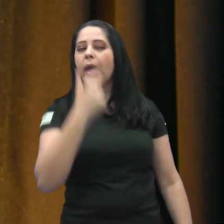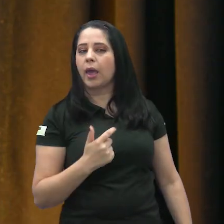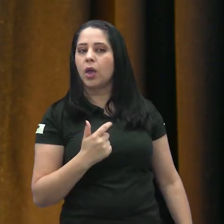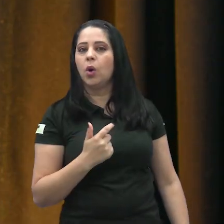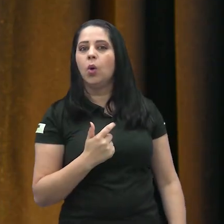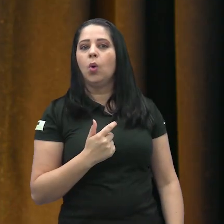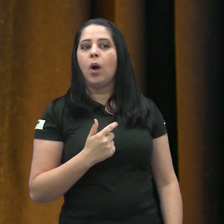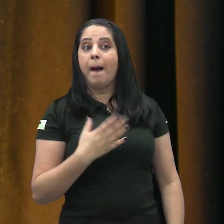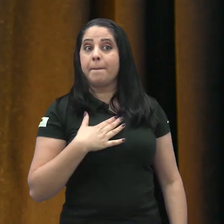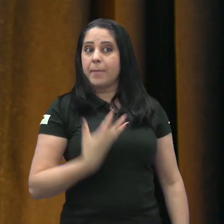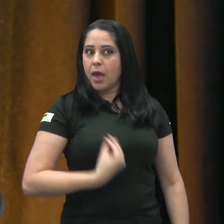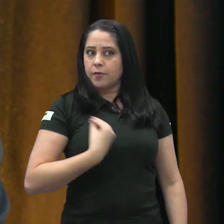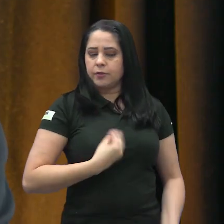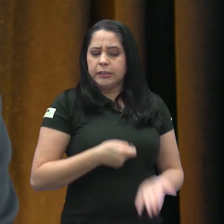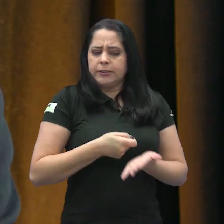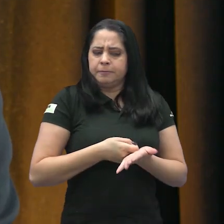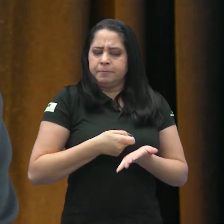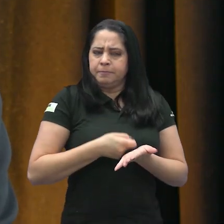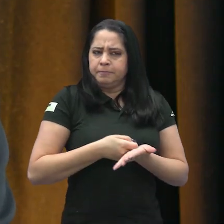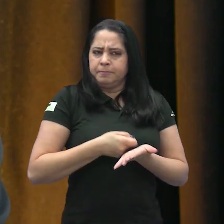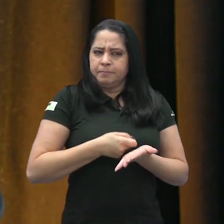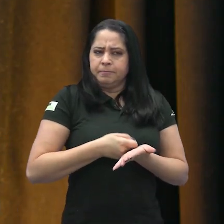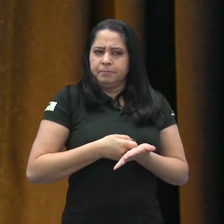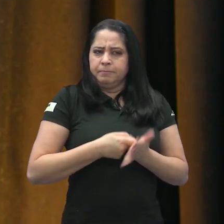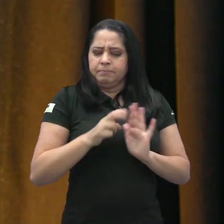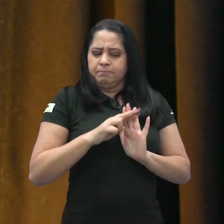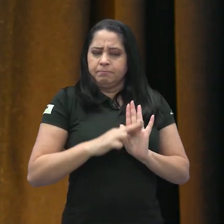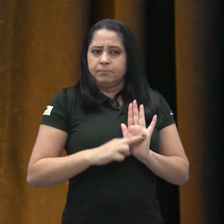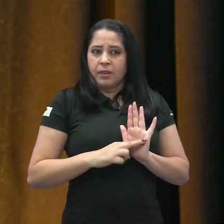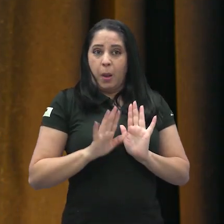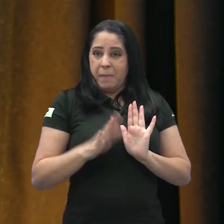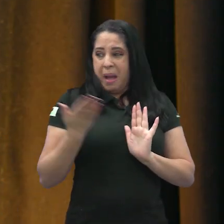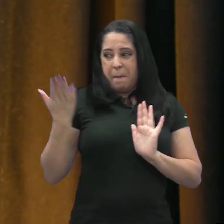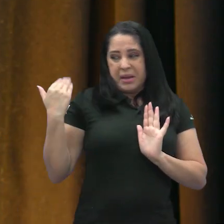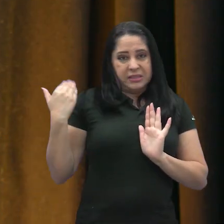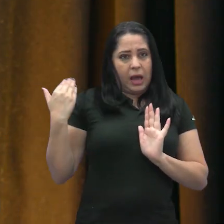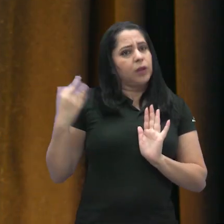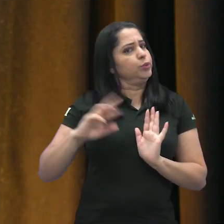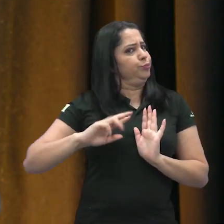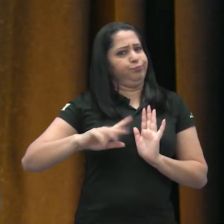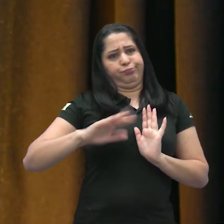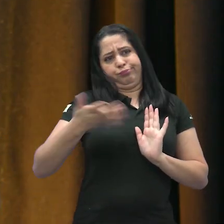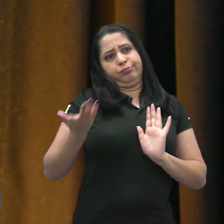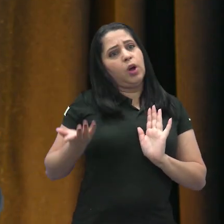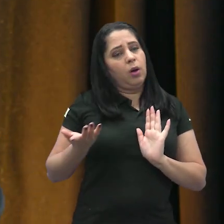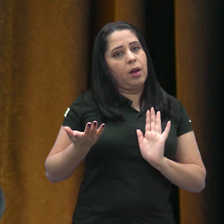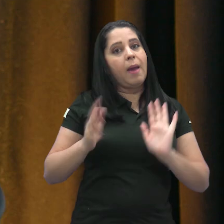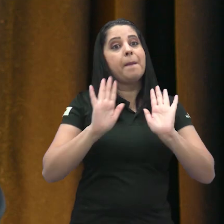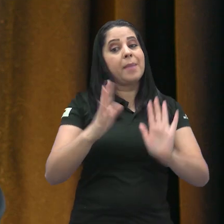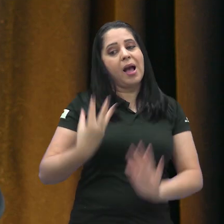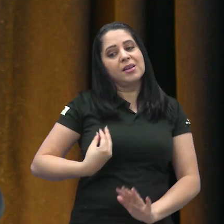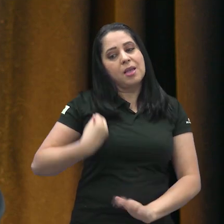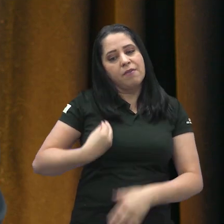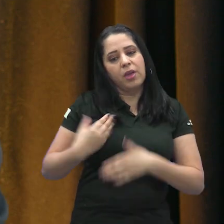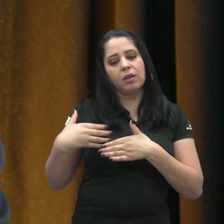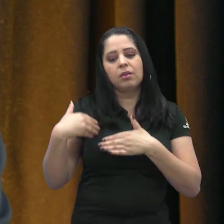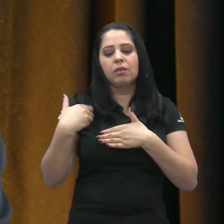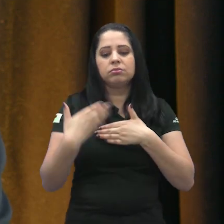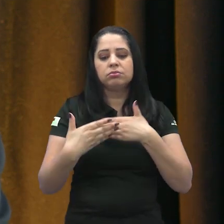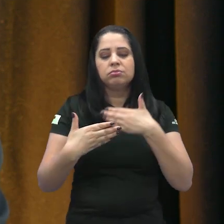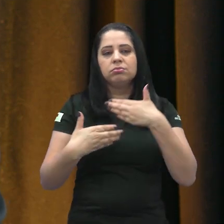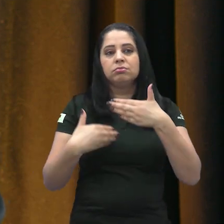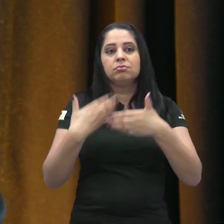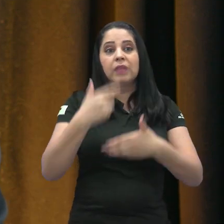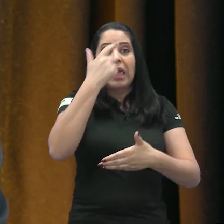uma pessoa bastante disciplinada hoje, mas no passado também não era assim. Mas a vida